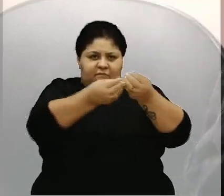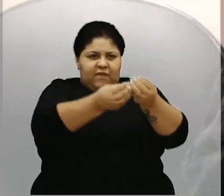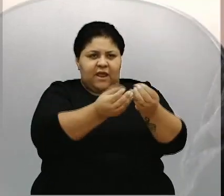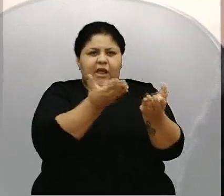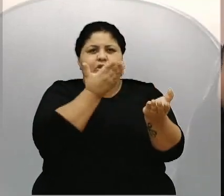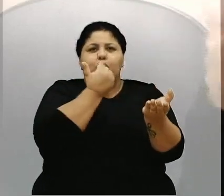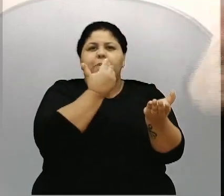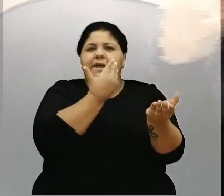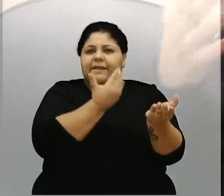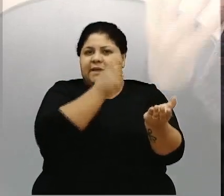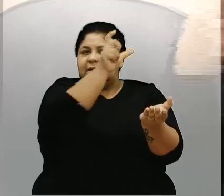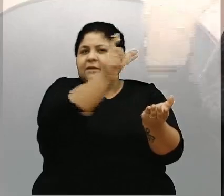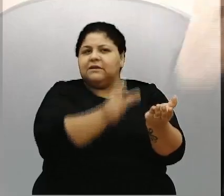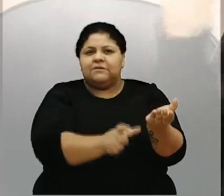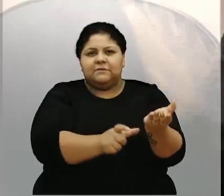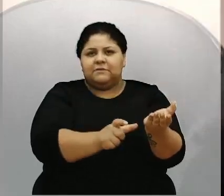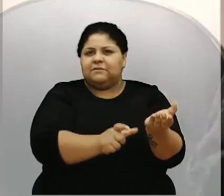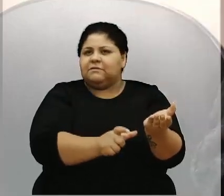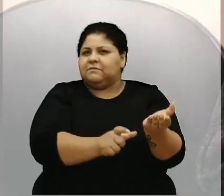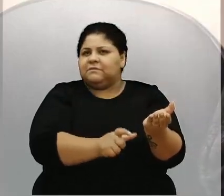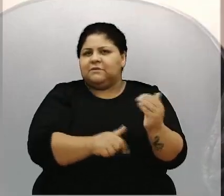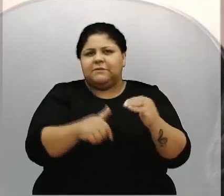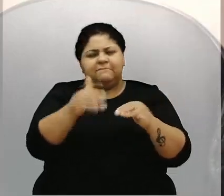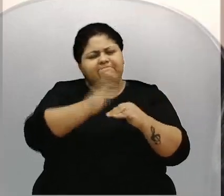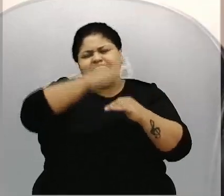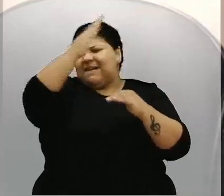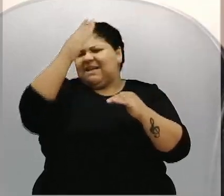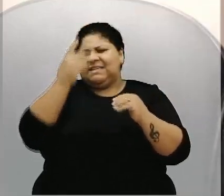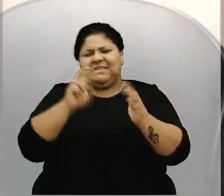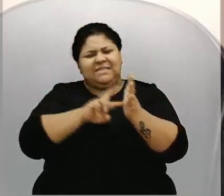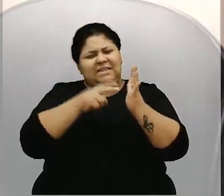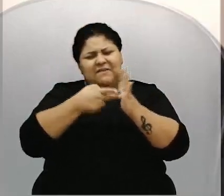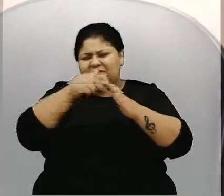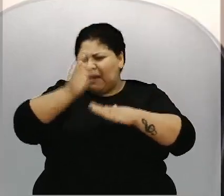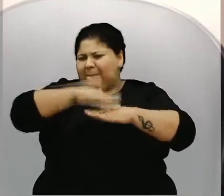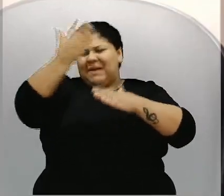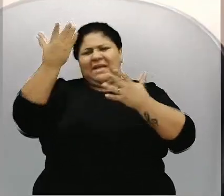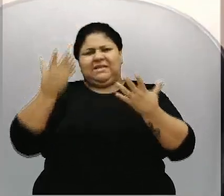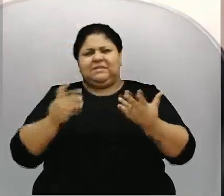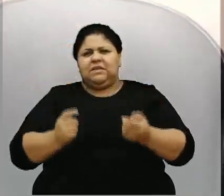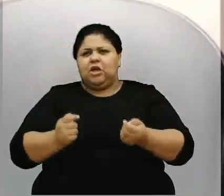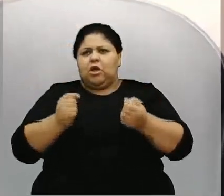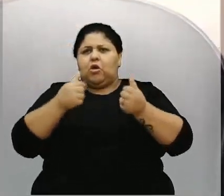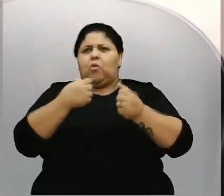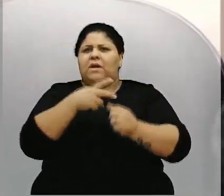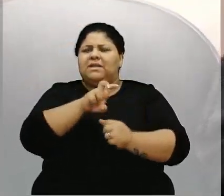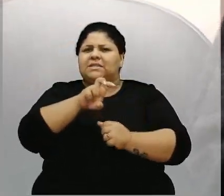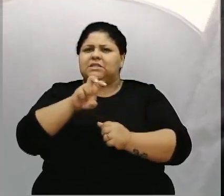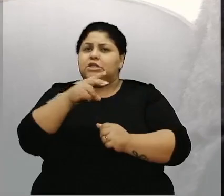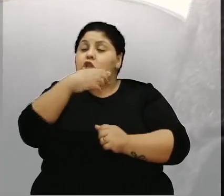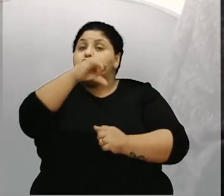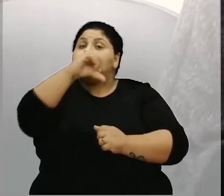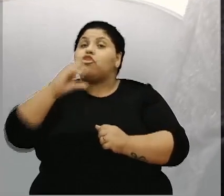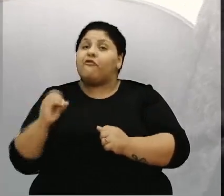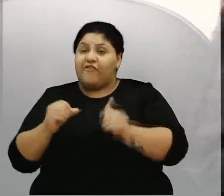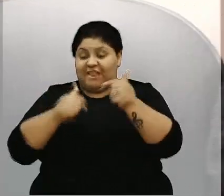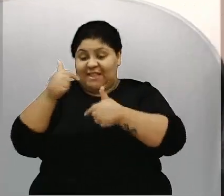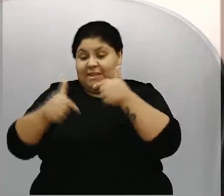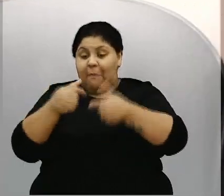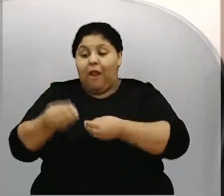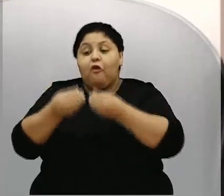né? E que a FAS é muito, muito, muito mais do que isso, né? São quase 90 serviços oferecidos pela